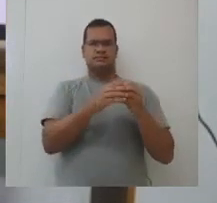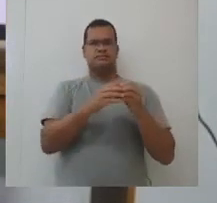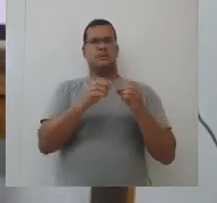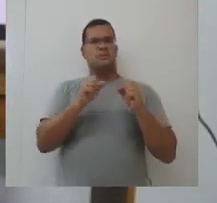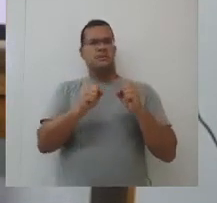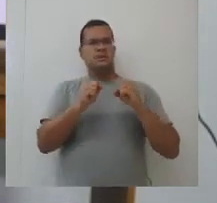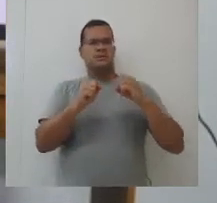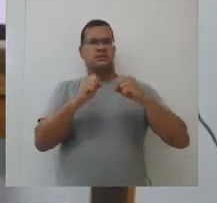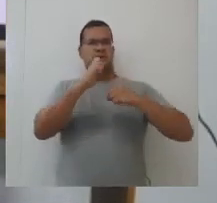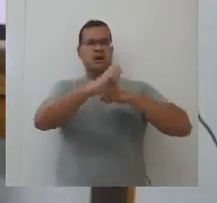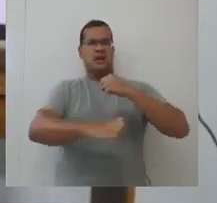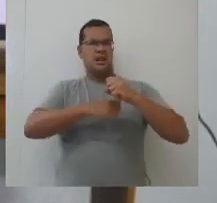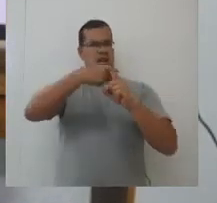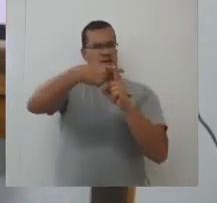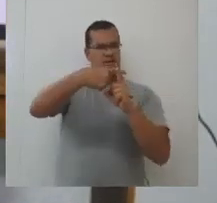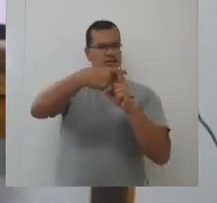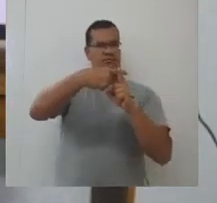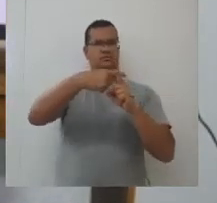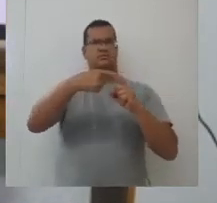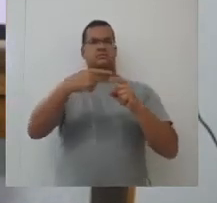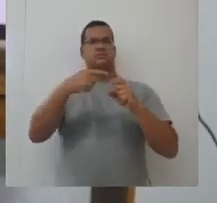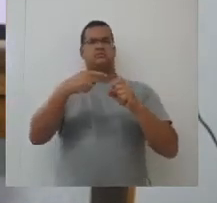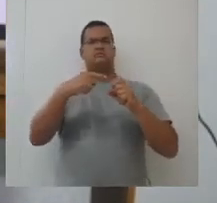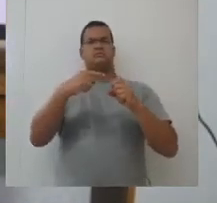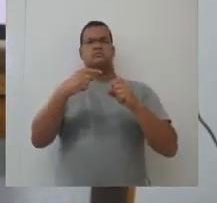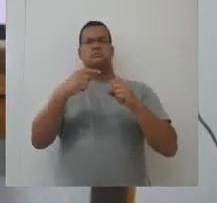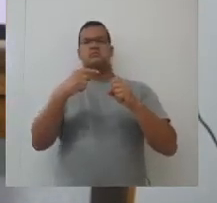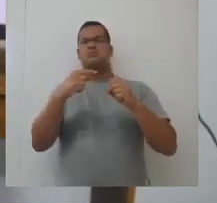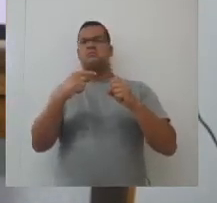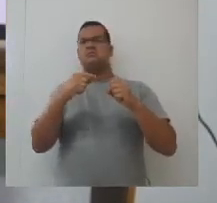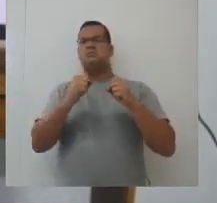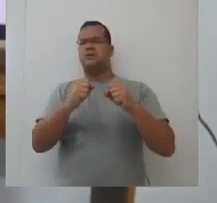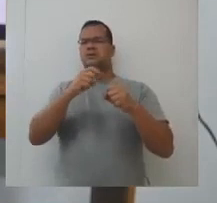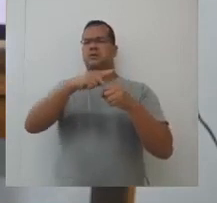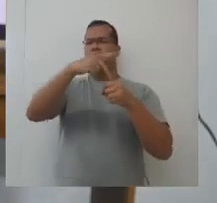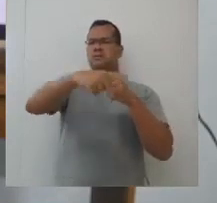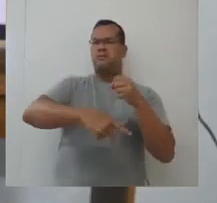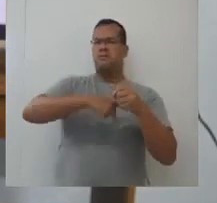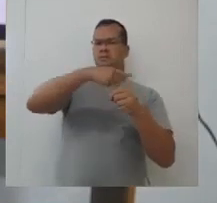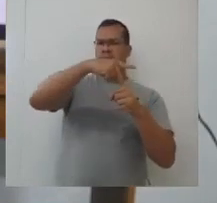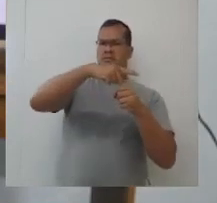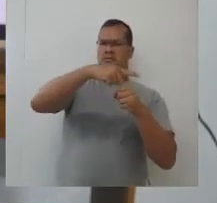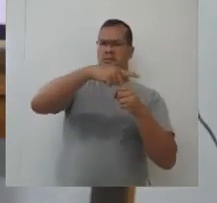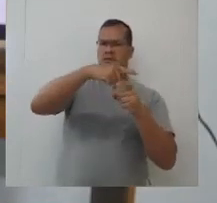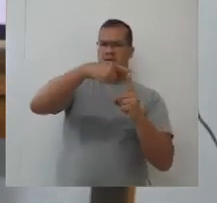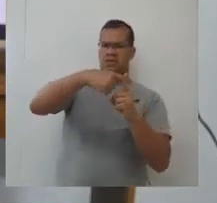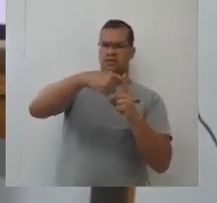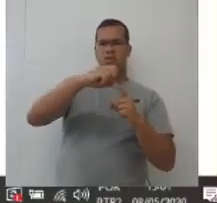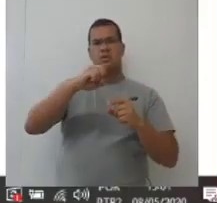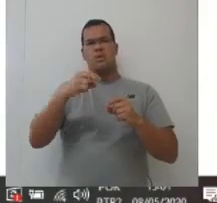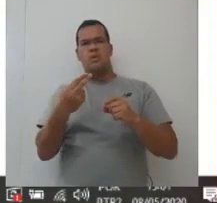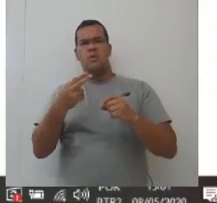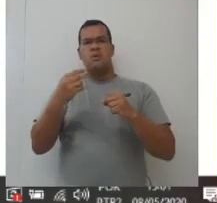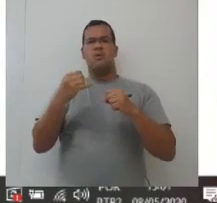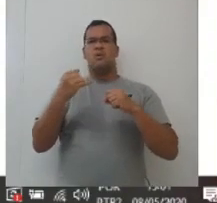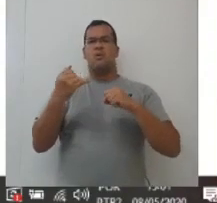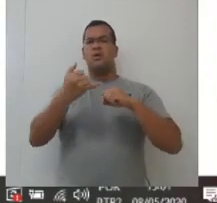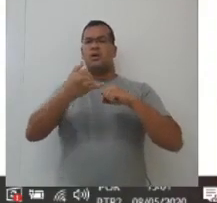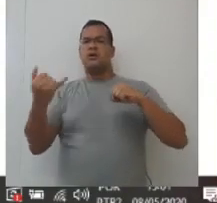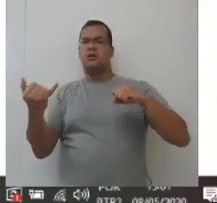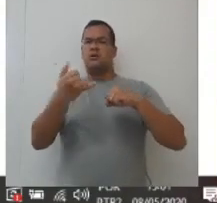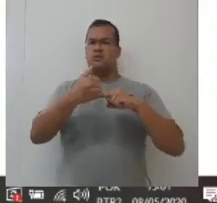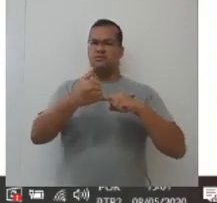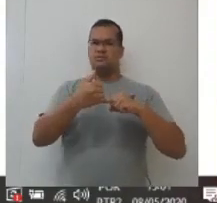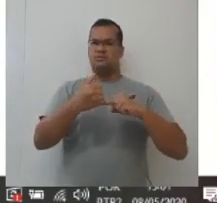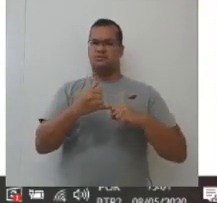elétrons, prótons ou íons, ou por um sistema delas. Cargas